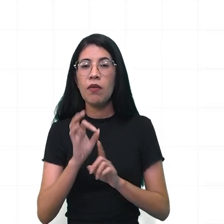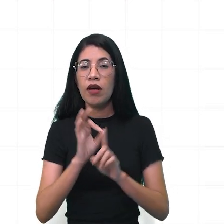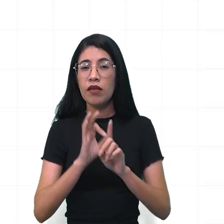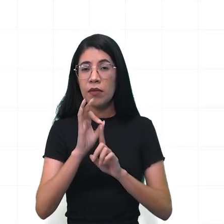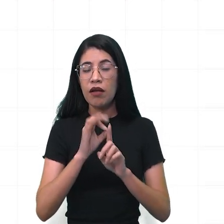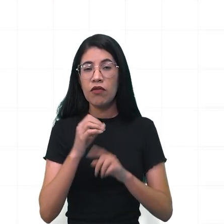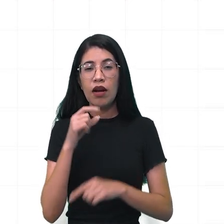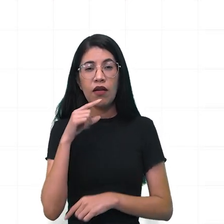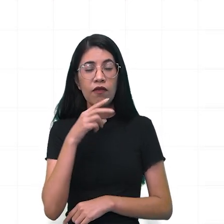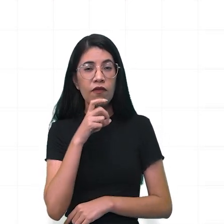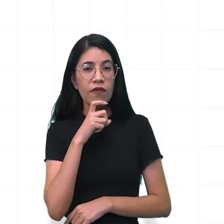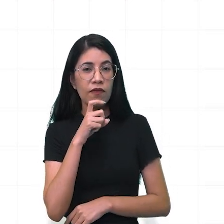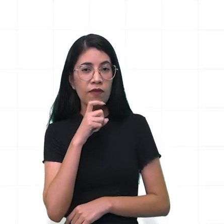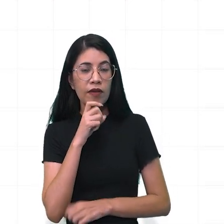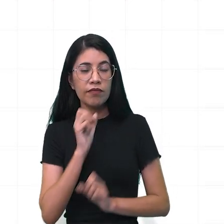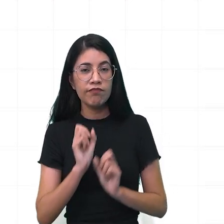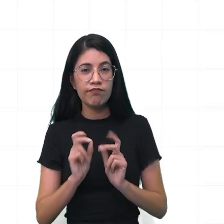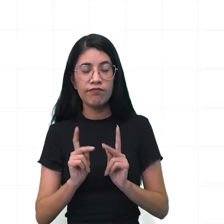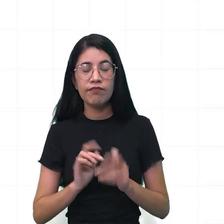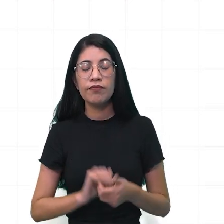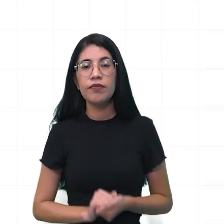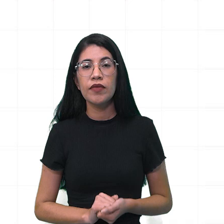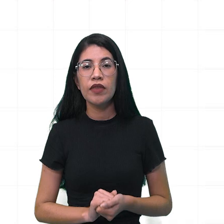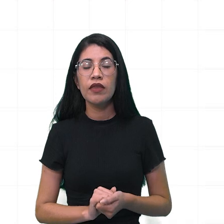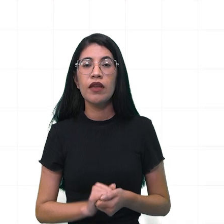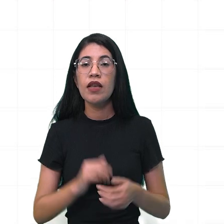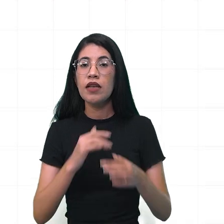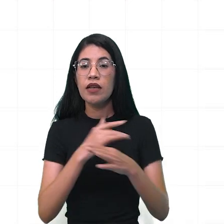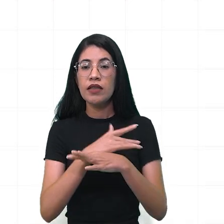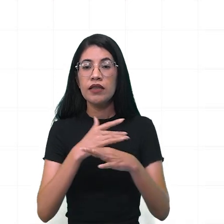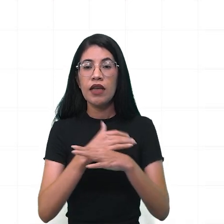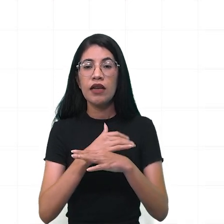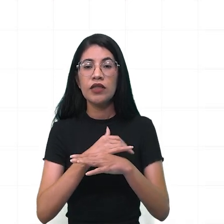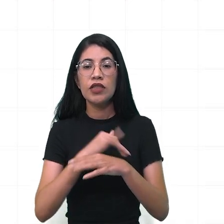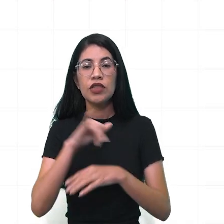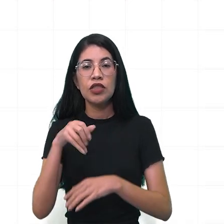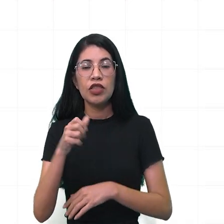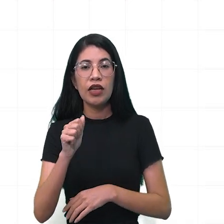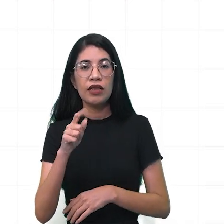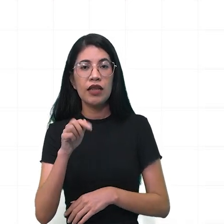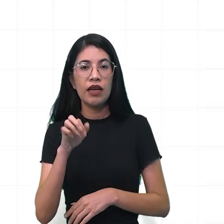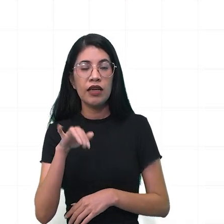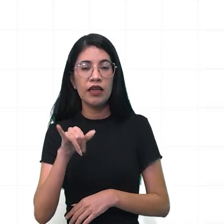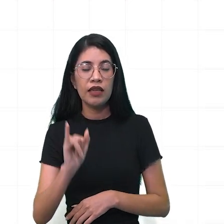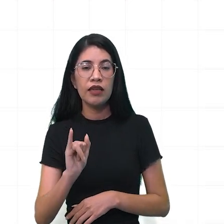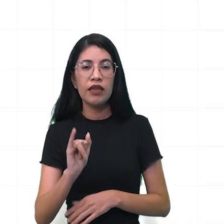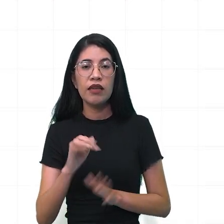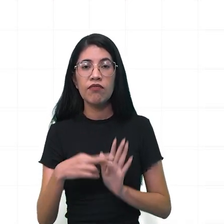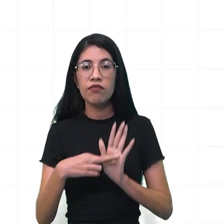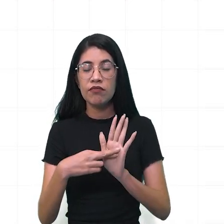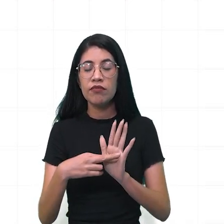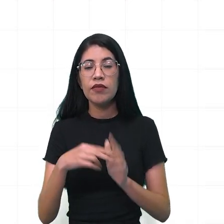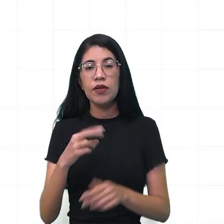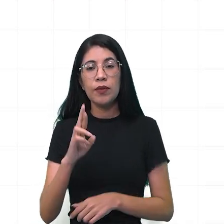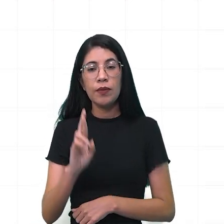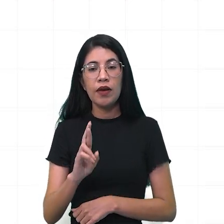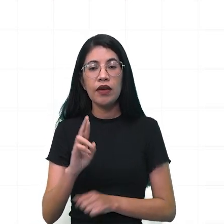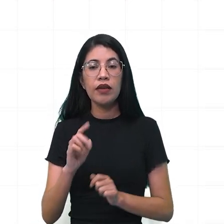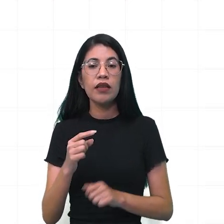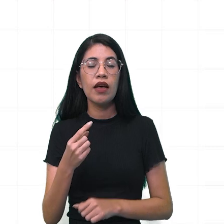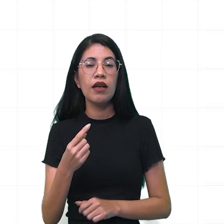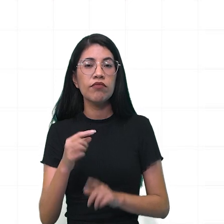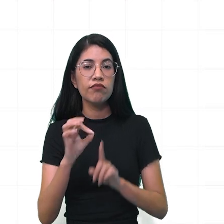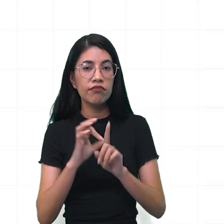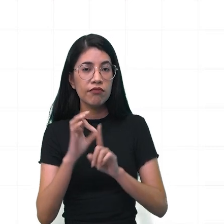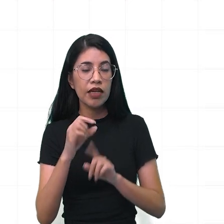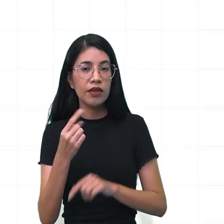temperatura muito fria, né? Nós temos a cidade de Jataí, indicado pela letra R, a temperatura de 1, também